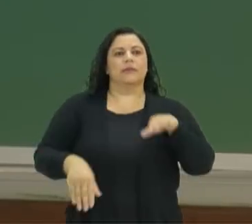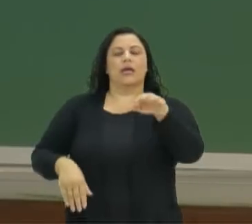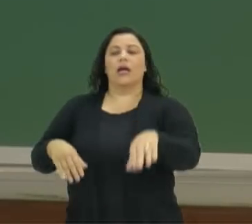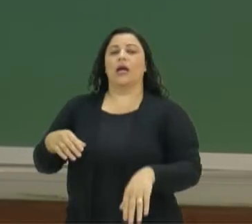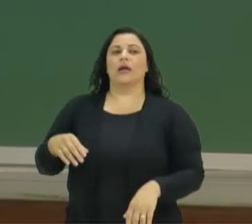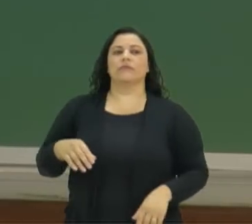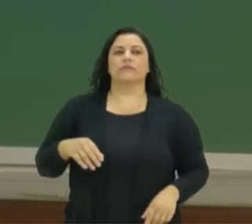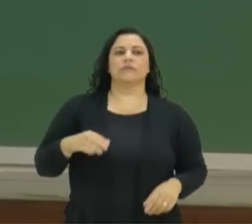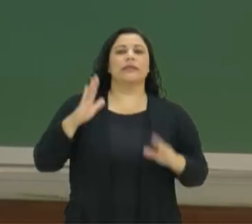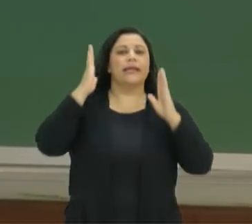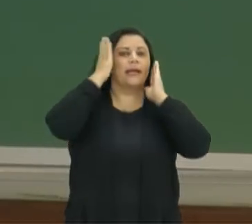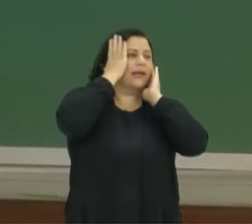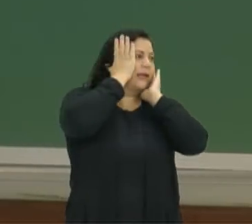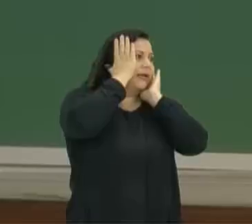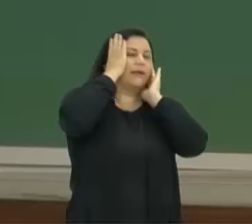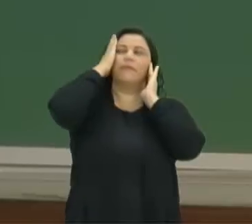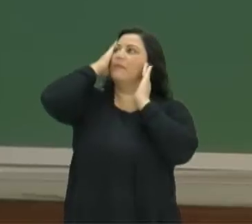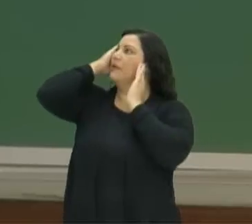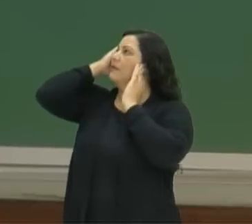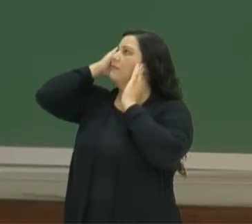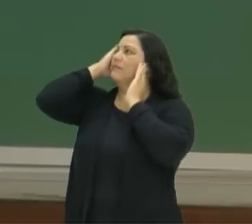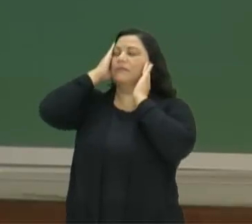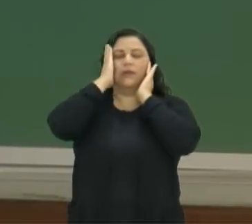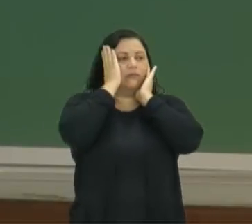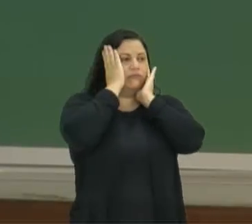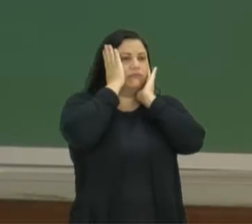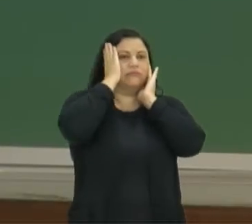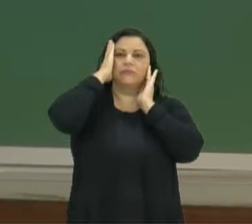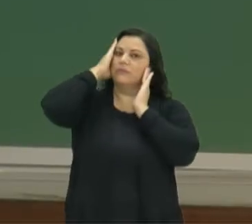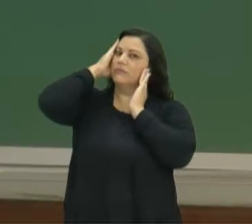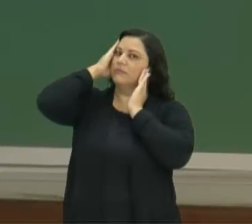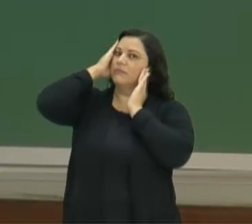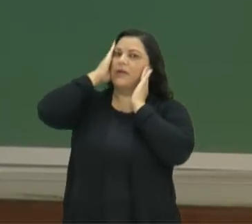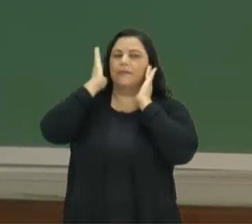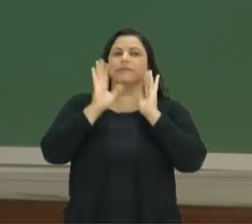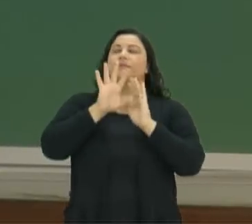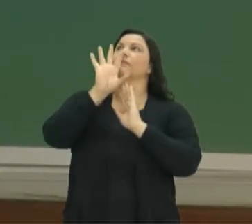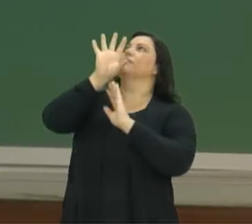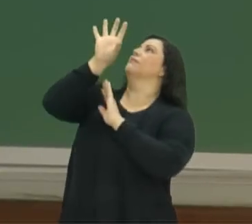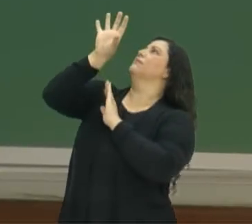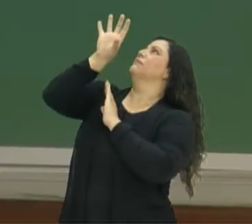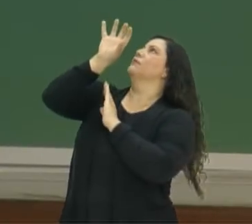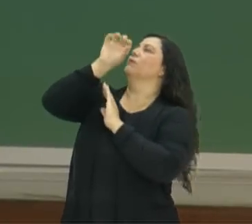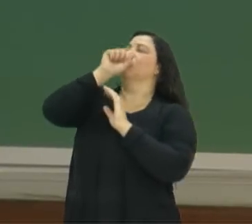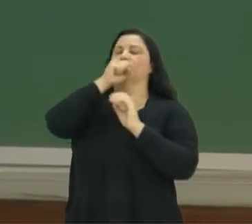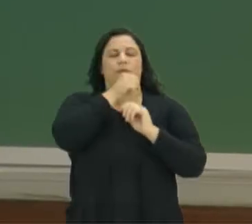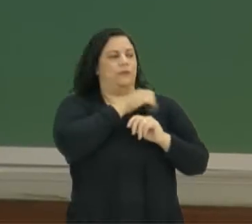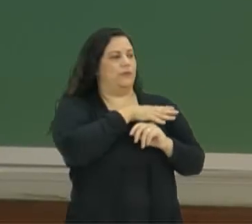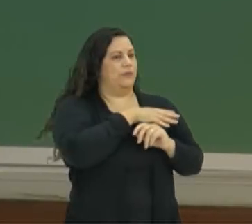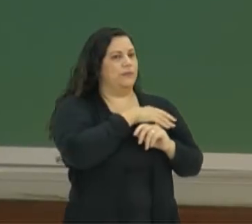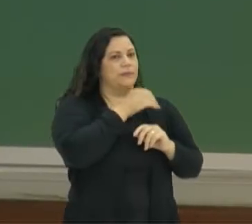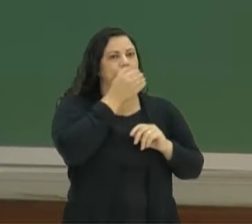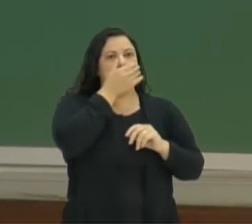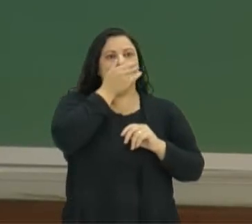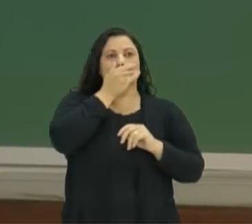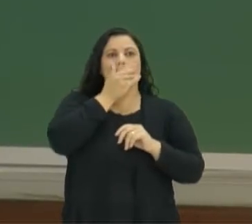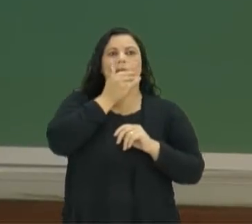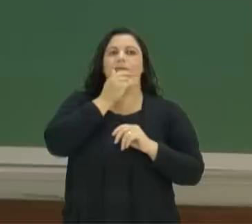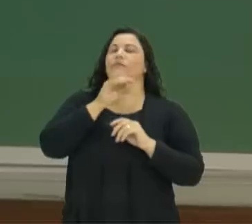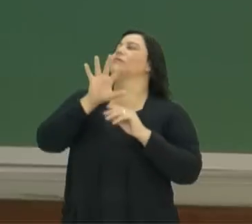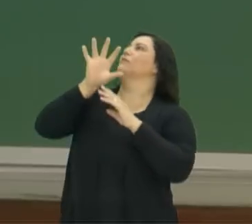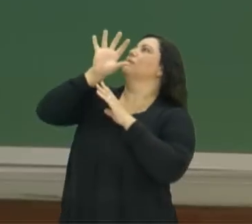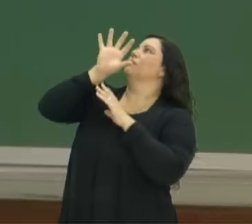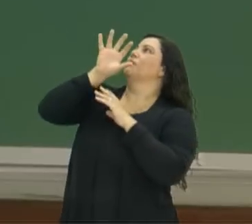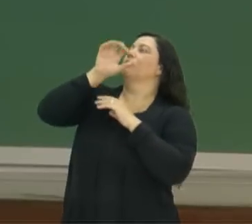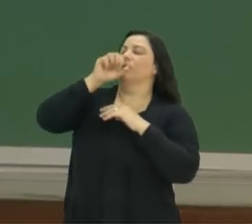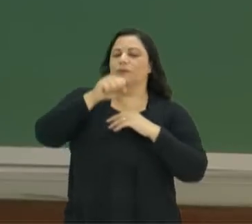gira a cabeça para fazer a respiração, ó. Tira a boca de dentro da água para pegar o ar, depois leva a cabeça para